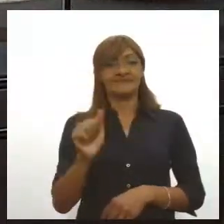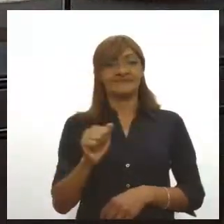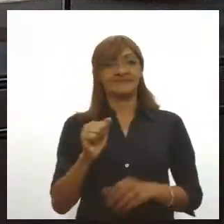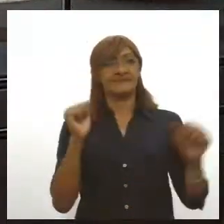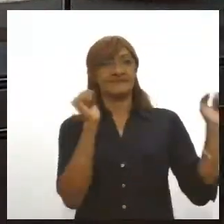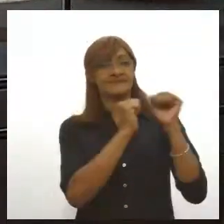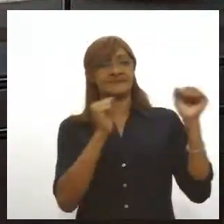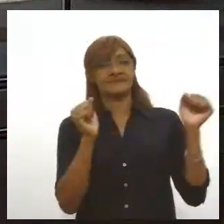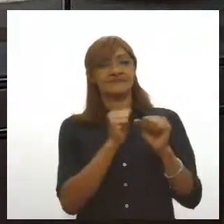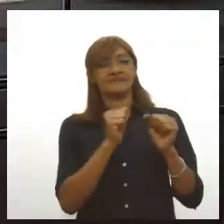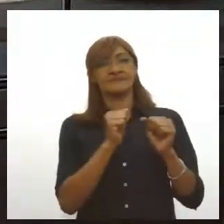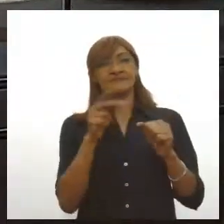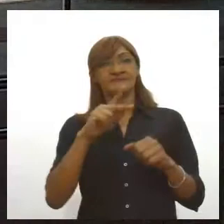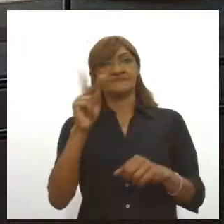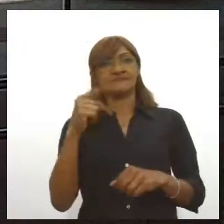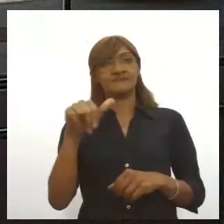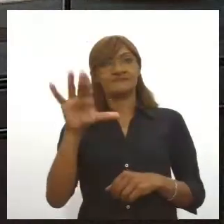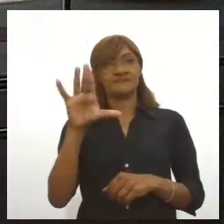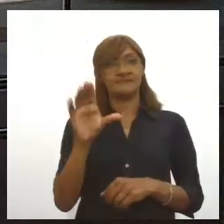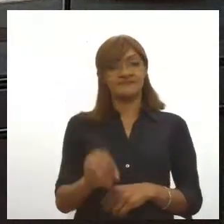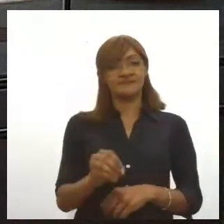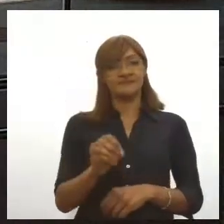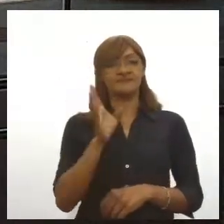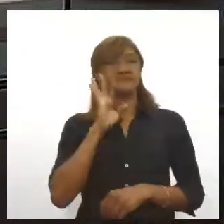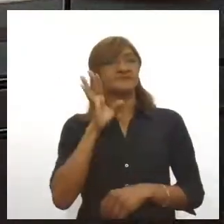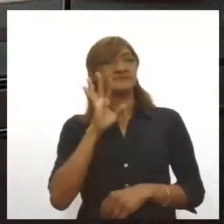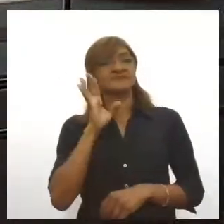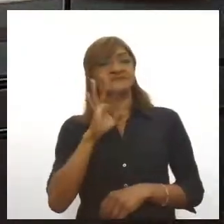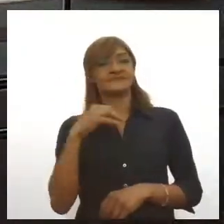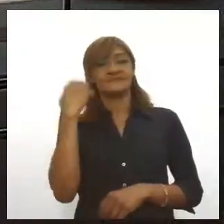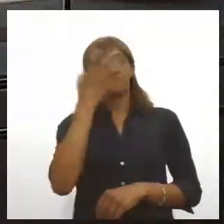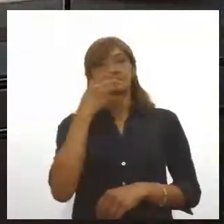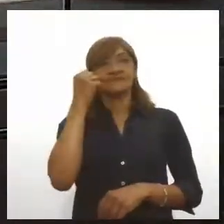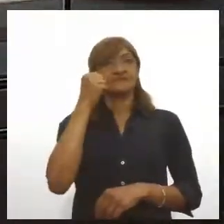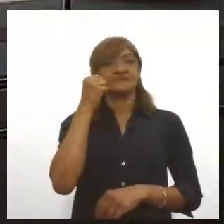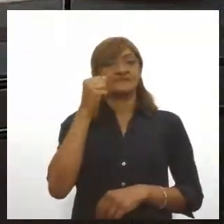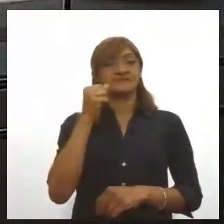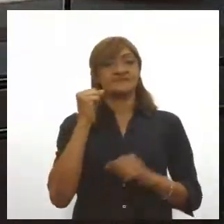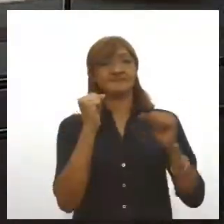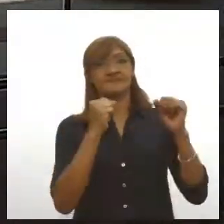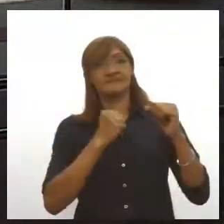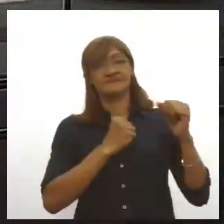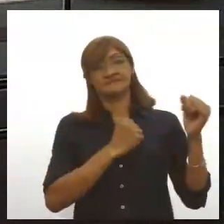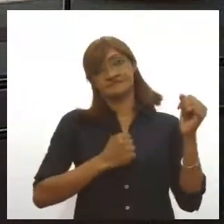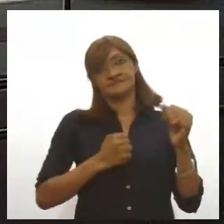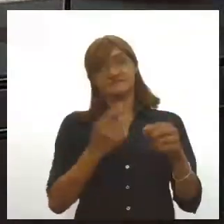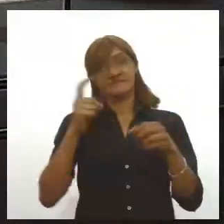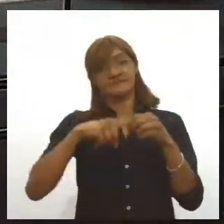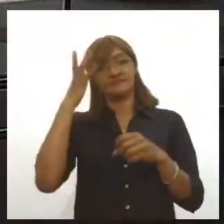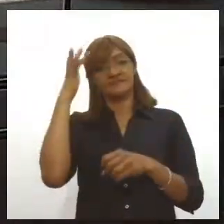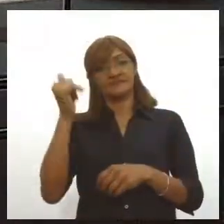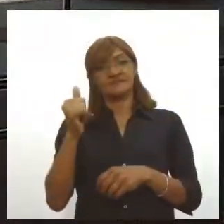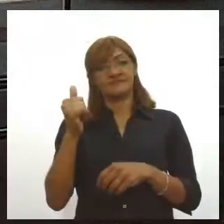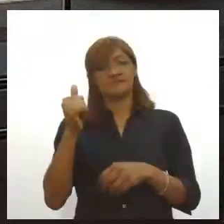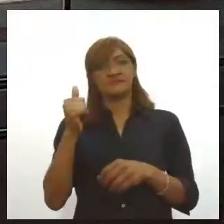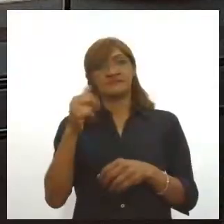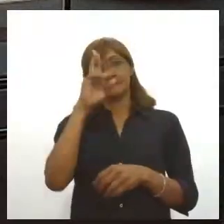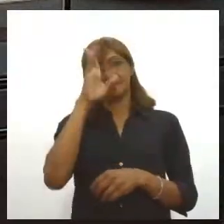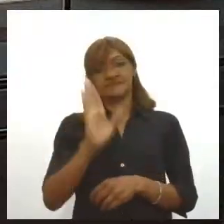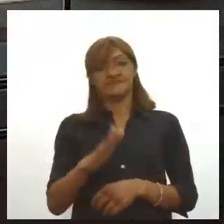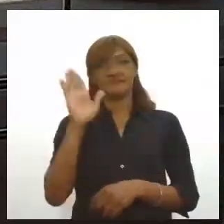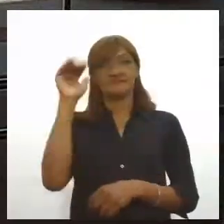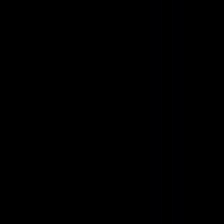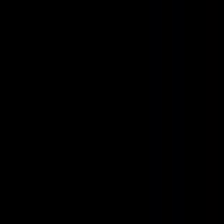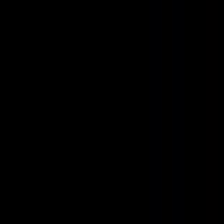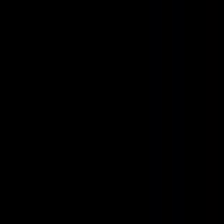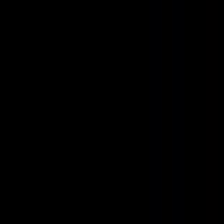Micinho do Acordeão, num projeto muito bacana, cantando músicas de mulheres do forró. A gente volta amanhã, encontro mais do que marcado, 12h30. Até lá!